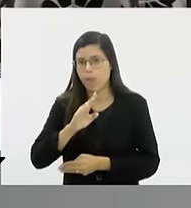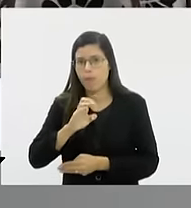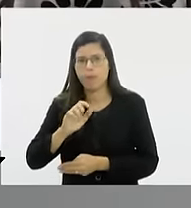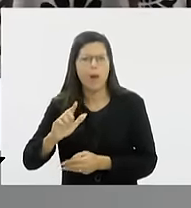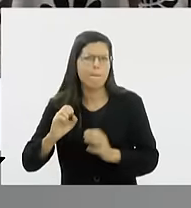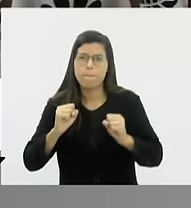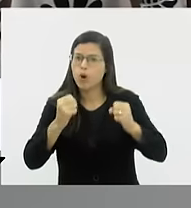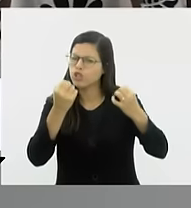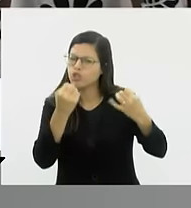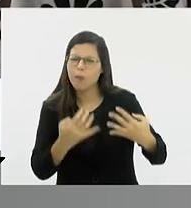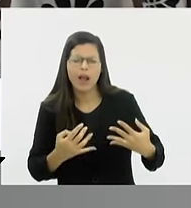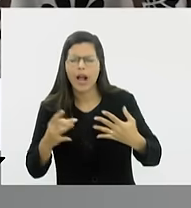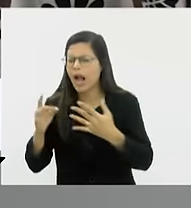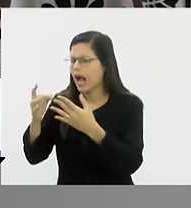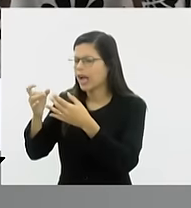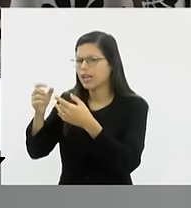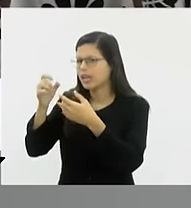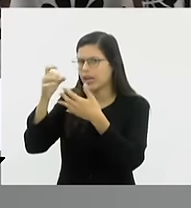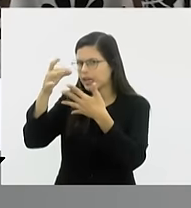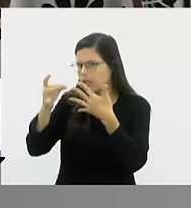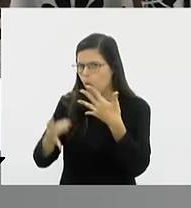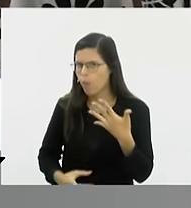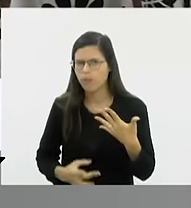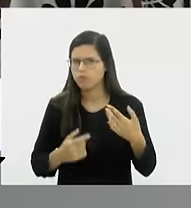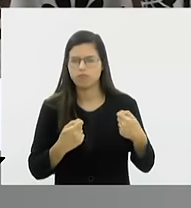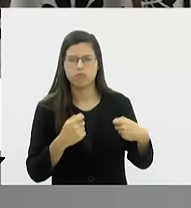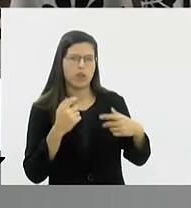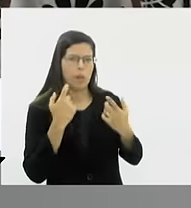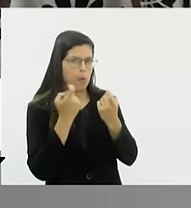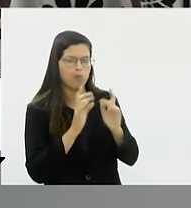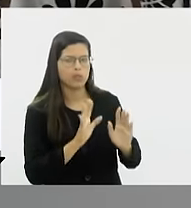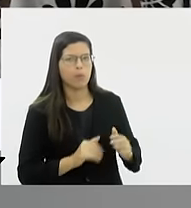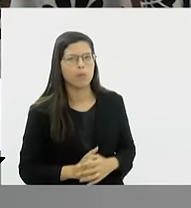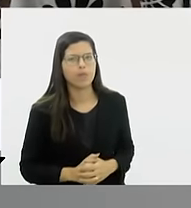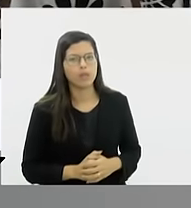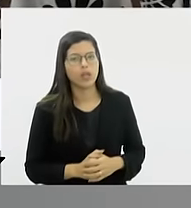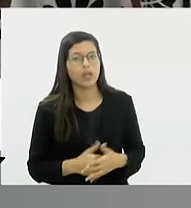problema. Certo. Com relação ao contrato,